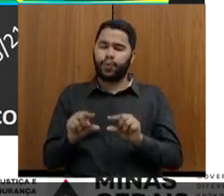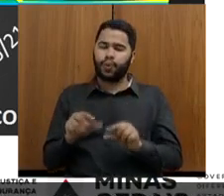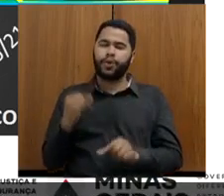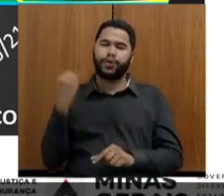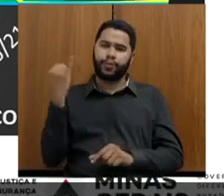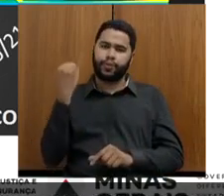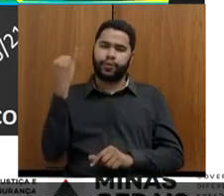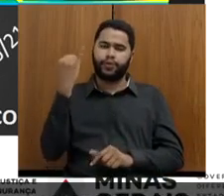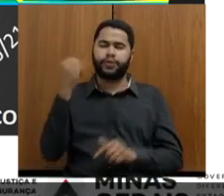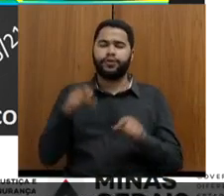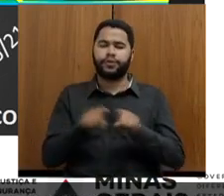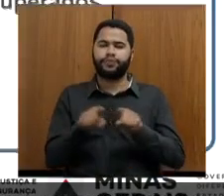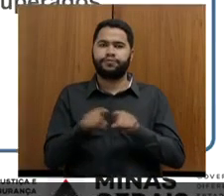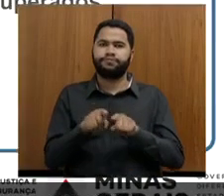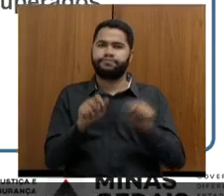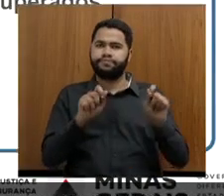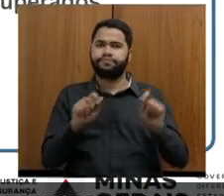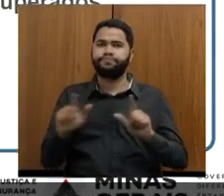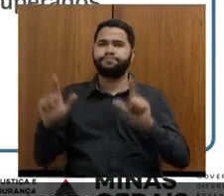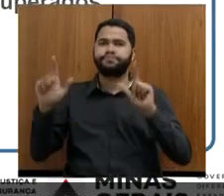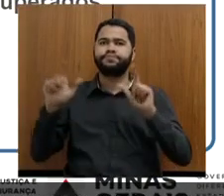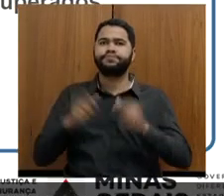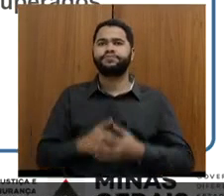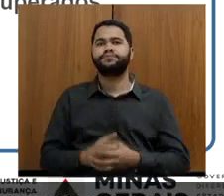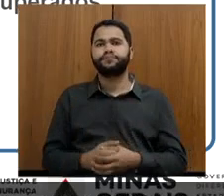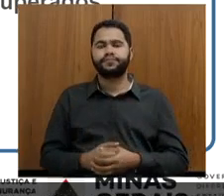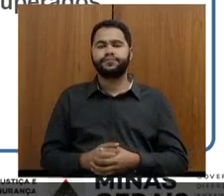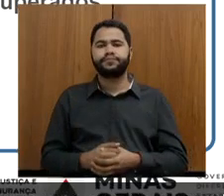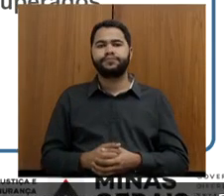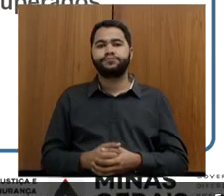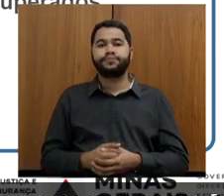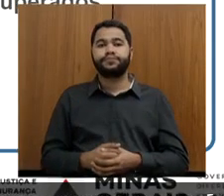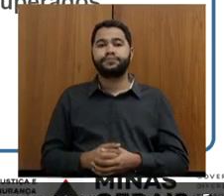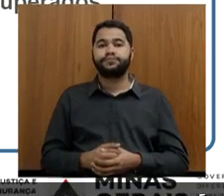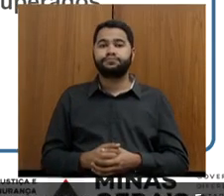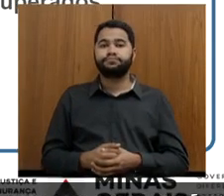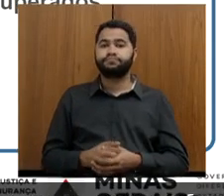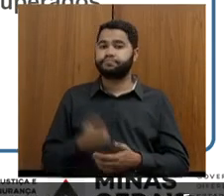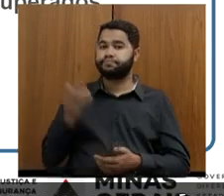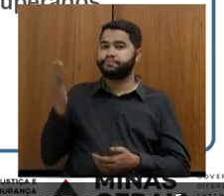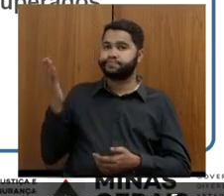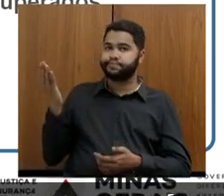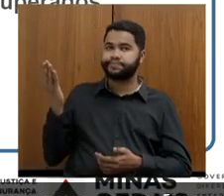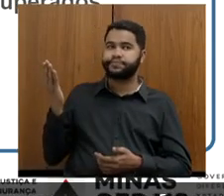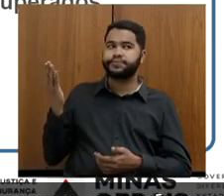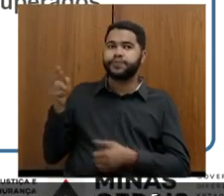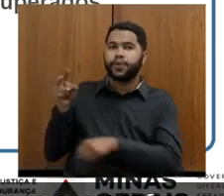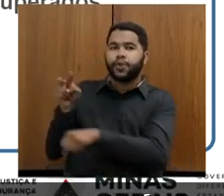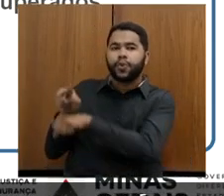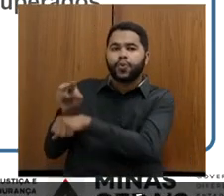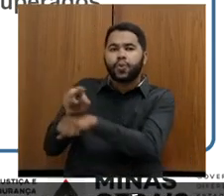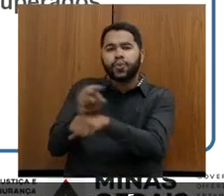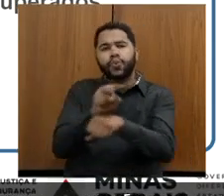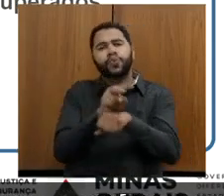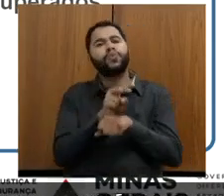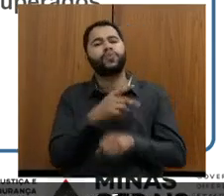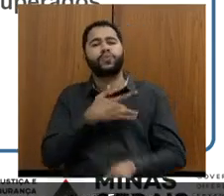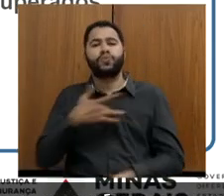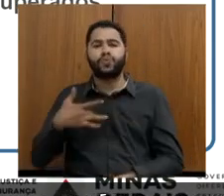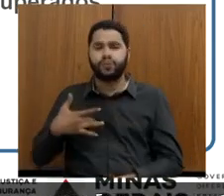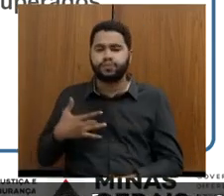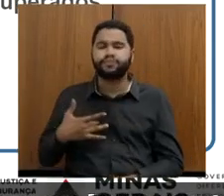importante significativo podemos passar e no que se refere ao monitoramento da saúde